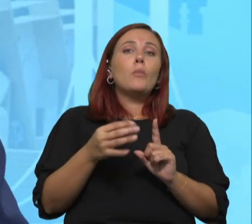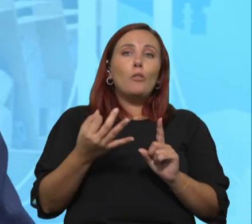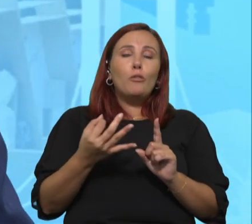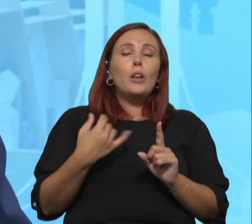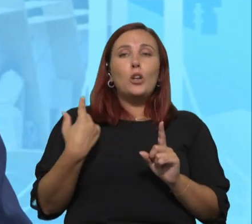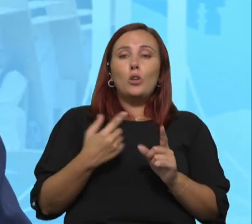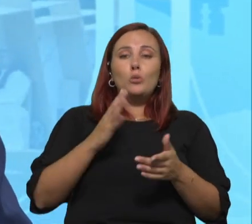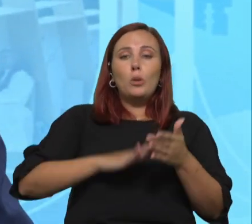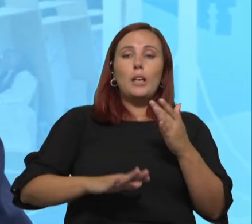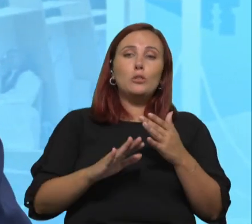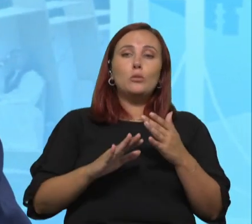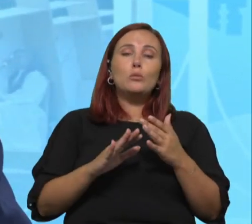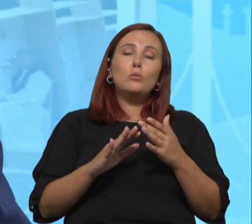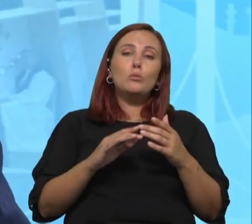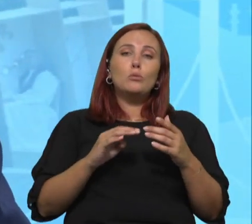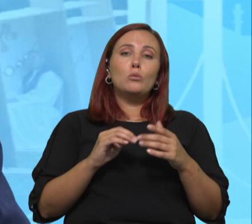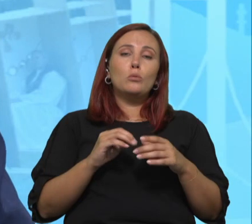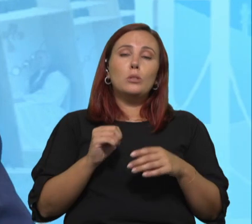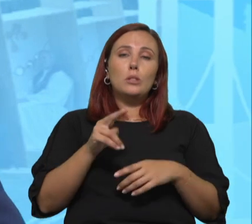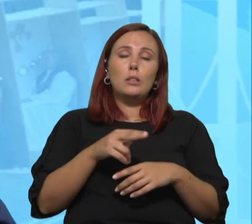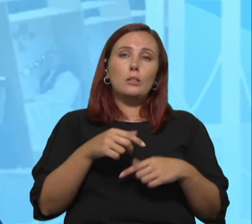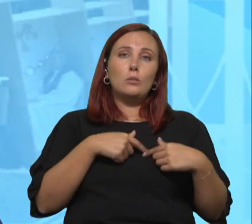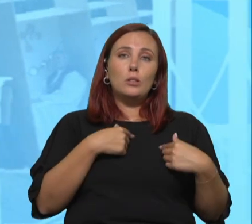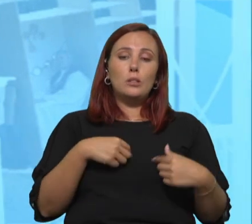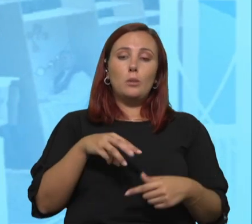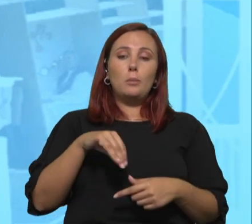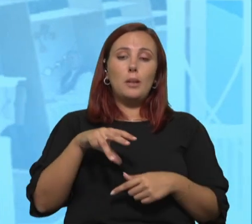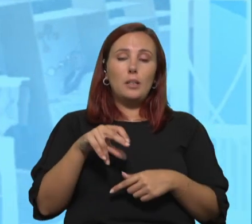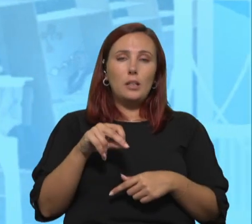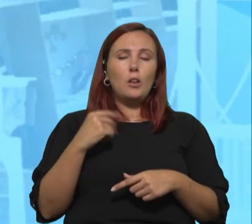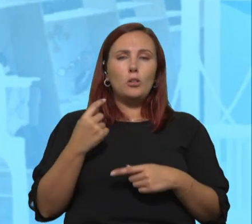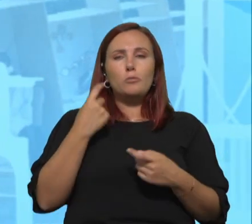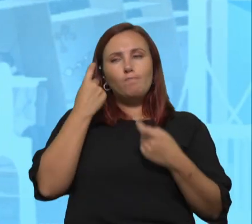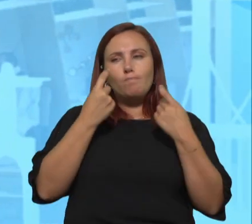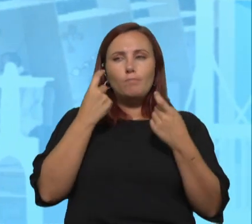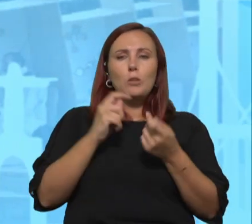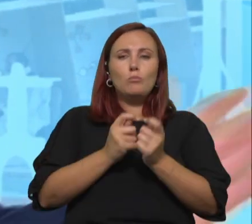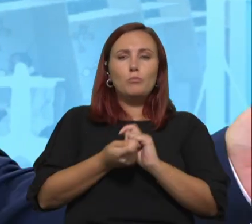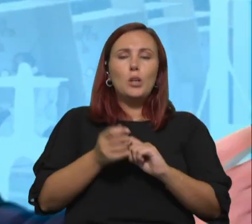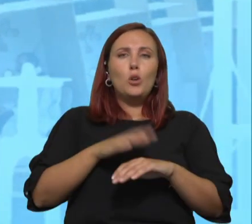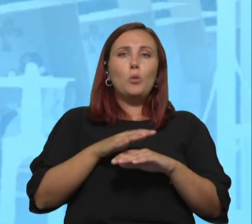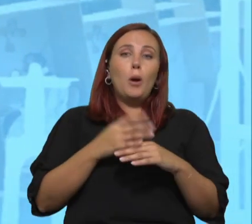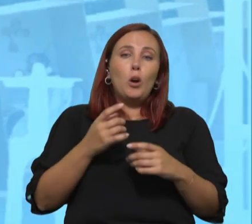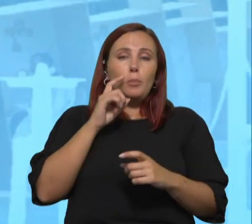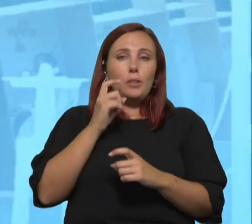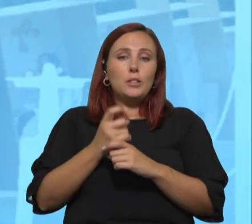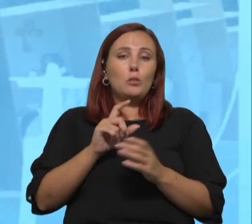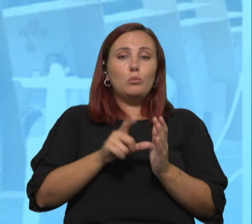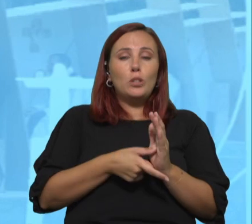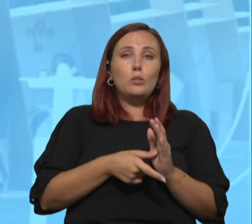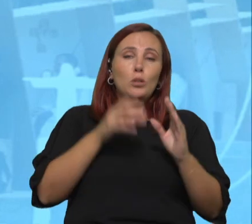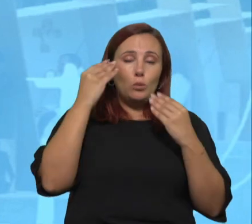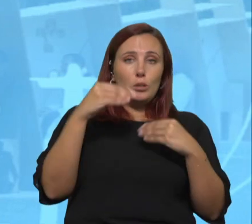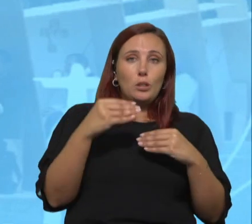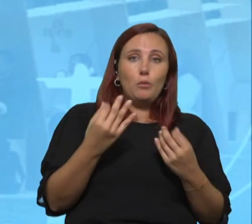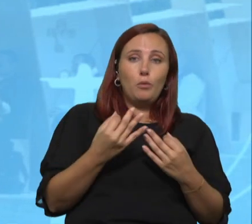procurado implementar este pacto, até porque estamos numa revisão do nosso projeto educativo, o Luís tem estado a coordenar essa